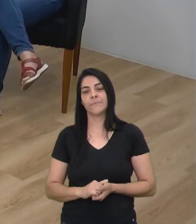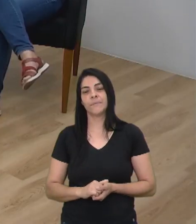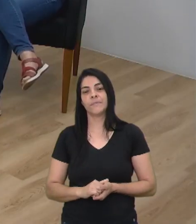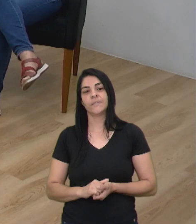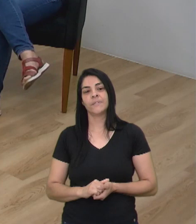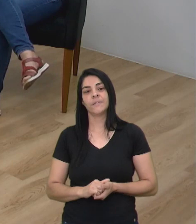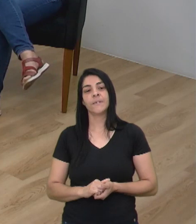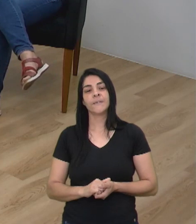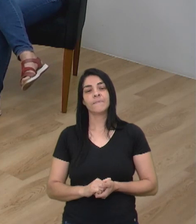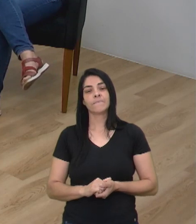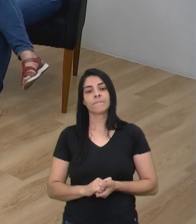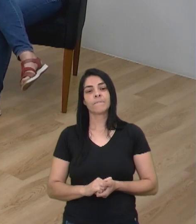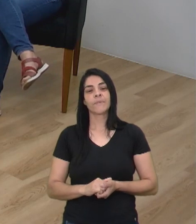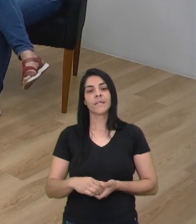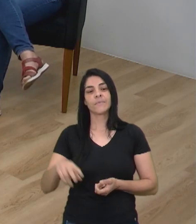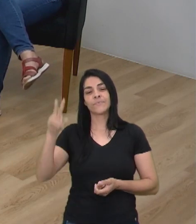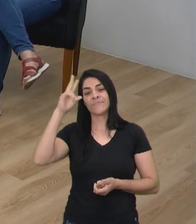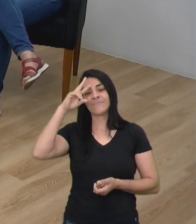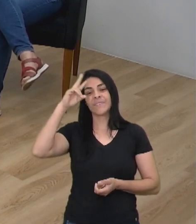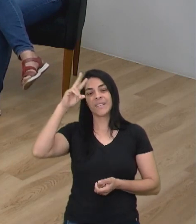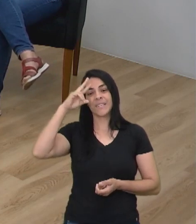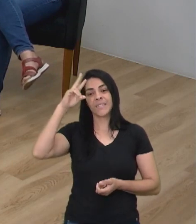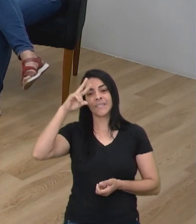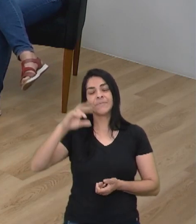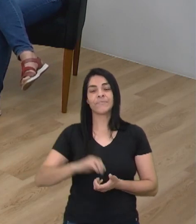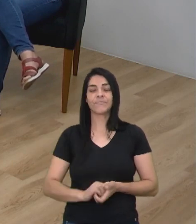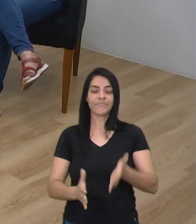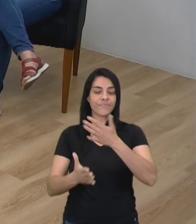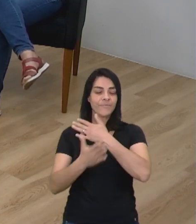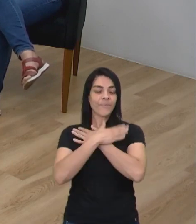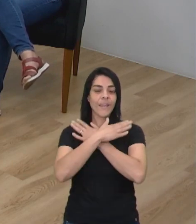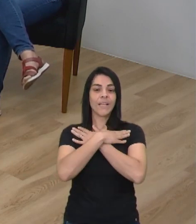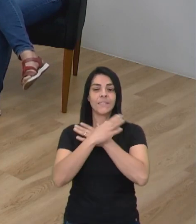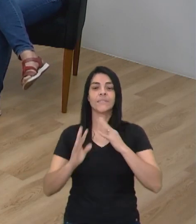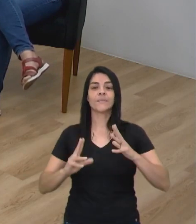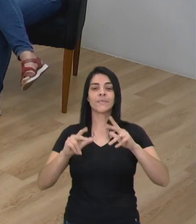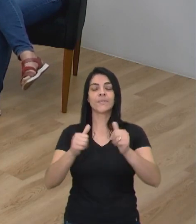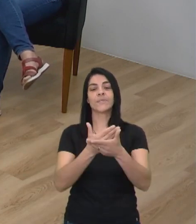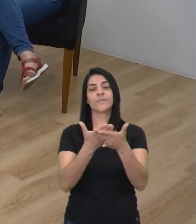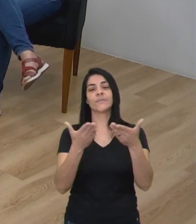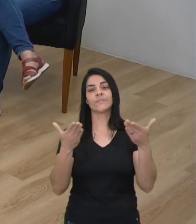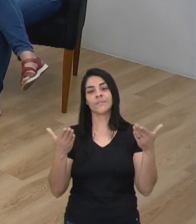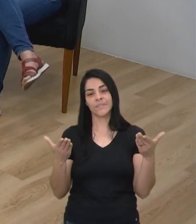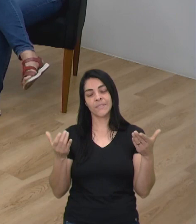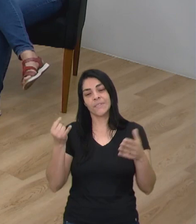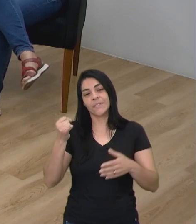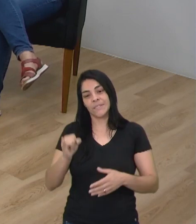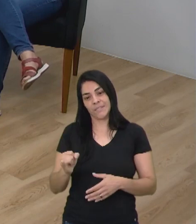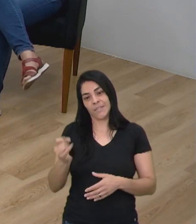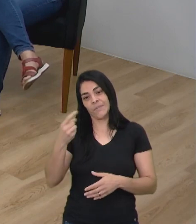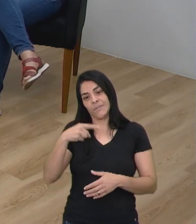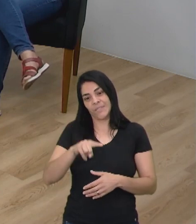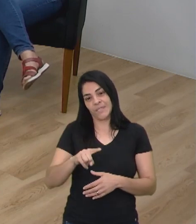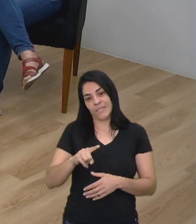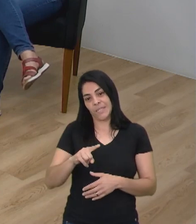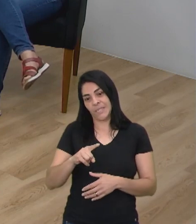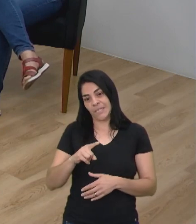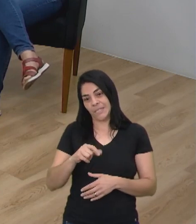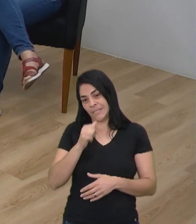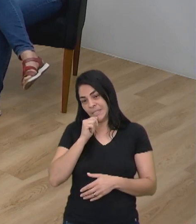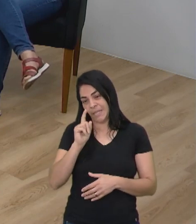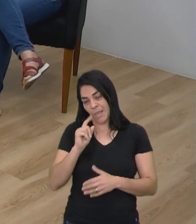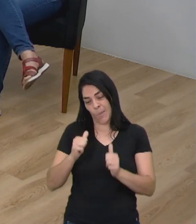isso aí, muito bem lembrado. Gente, um grande abraço para todos vocês. Caso vocês não estejam acompanhando, vai lá